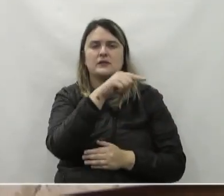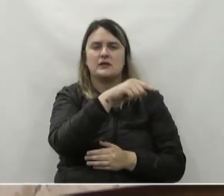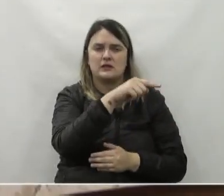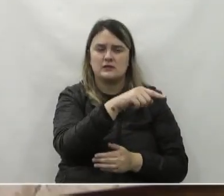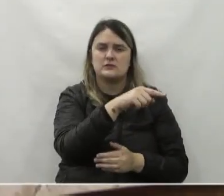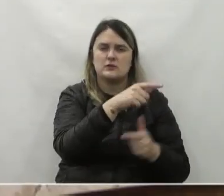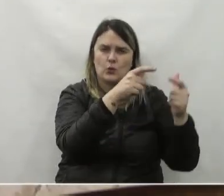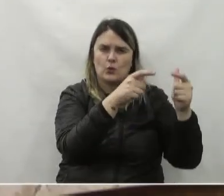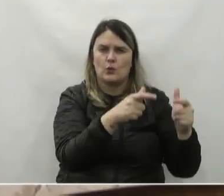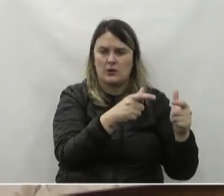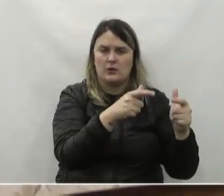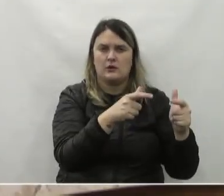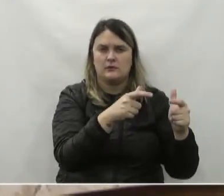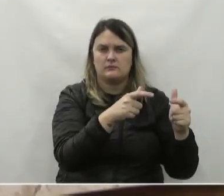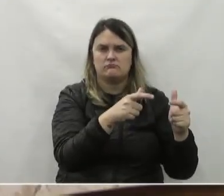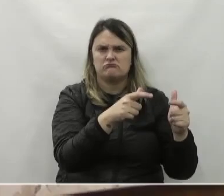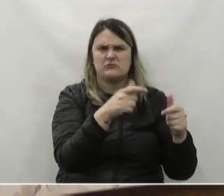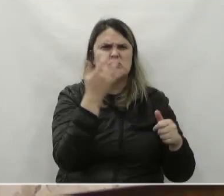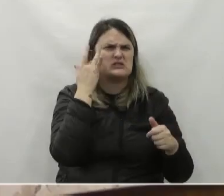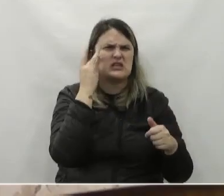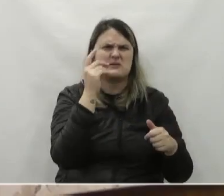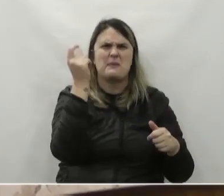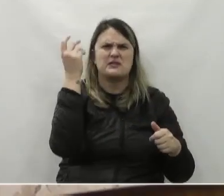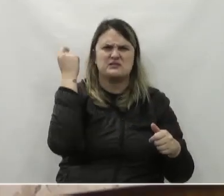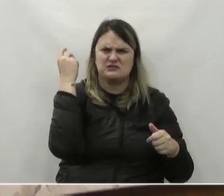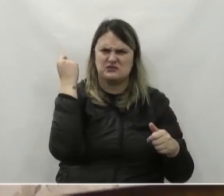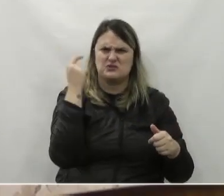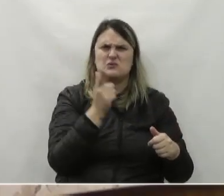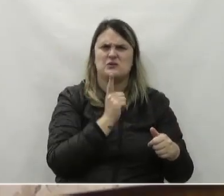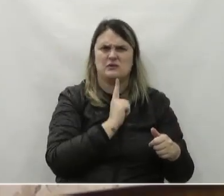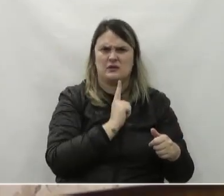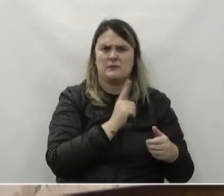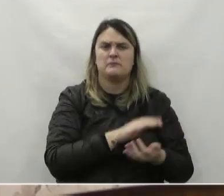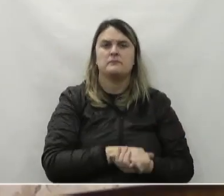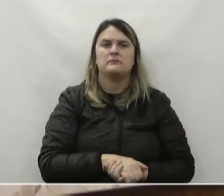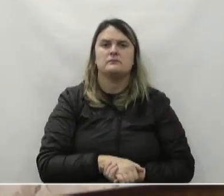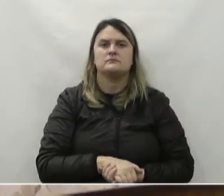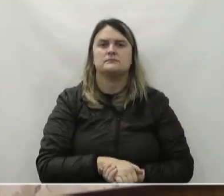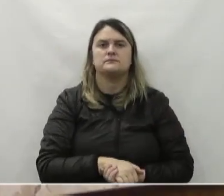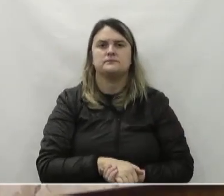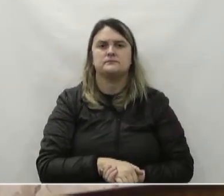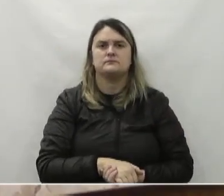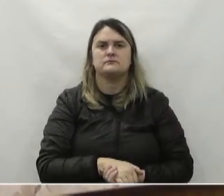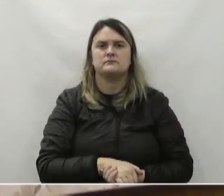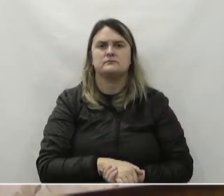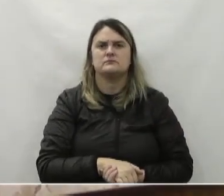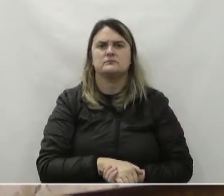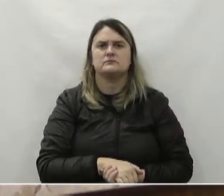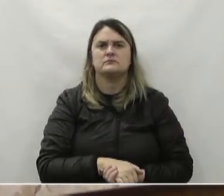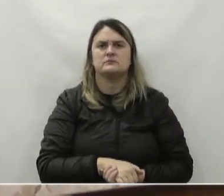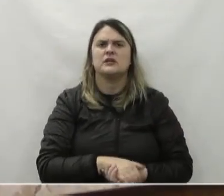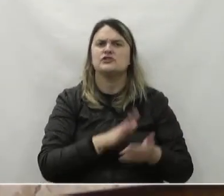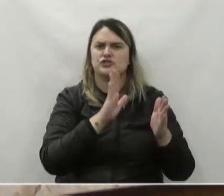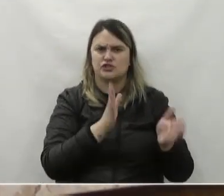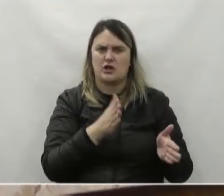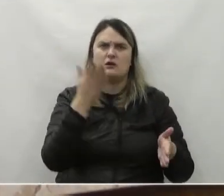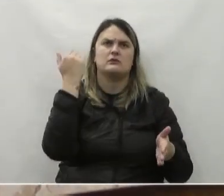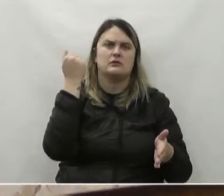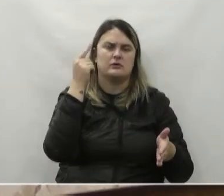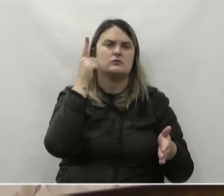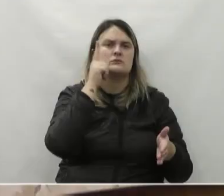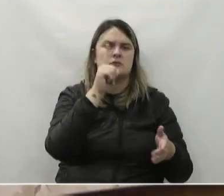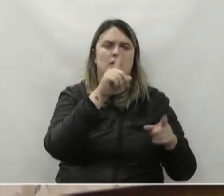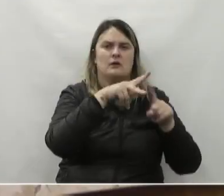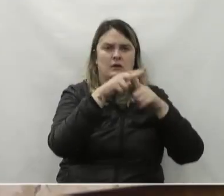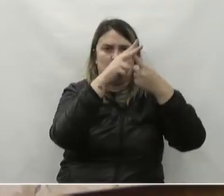postos aí, acho que até, não sei se é o mais velho, um dos mais velhos. Acredito que já passou por alguma reforma e